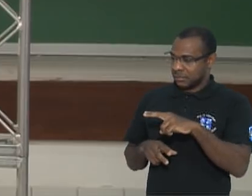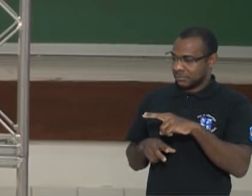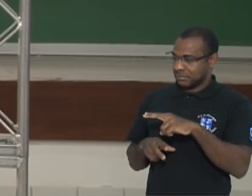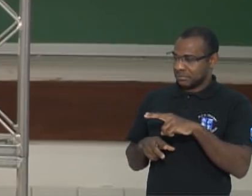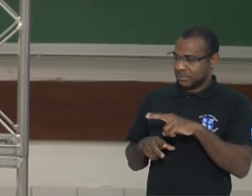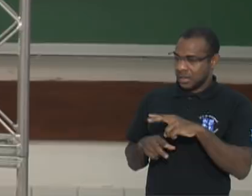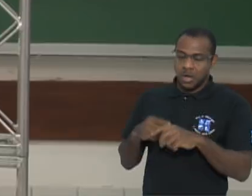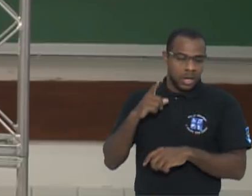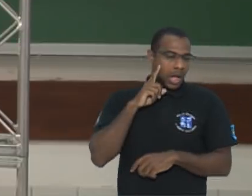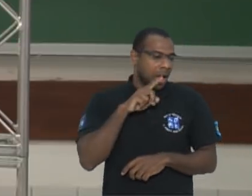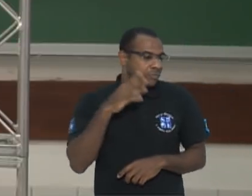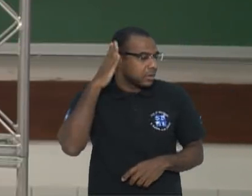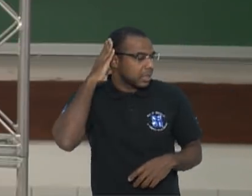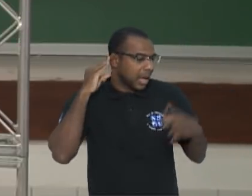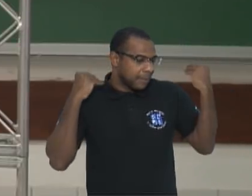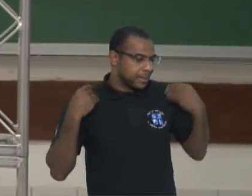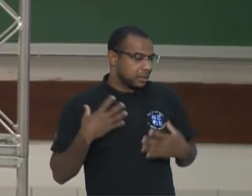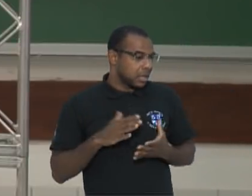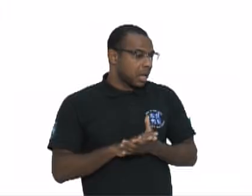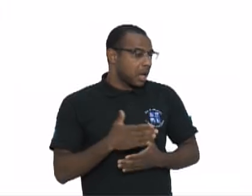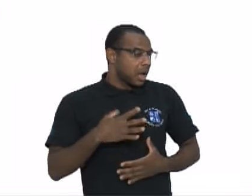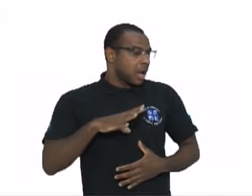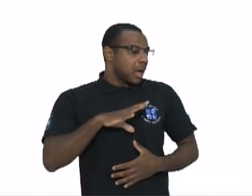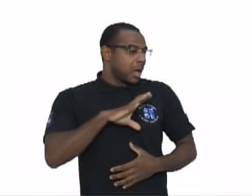tempo para vocês tentarem marcar uma alternativa aí.